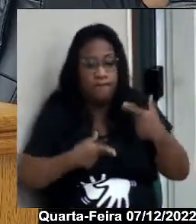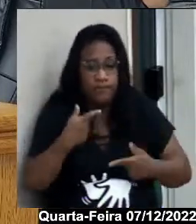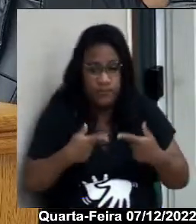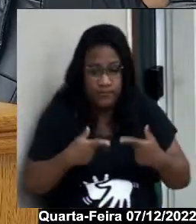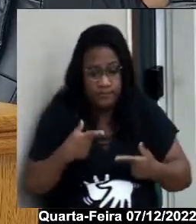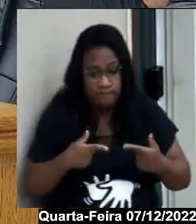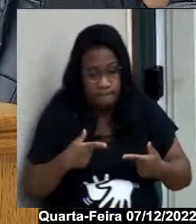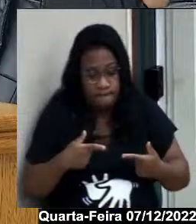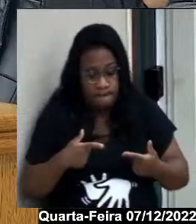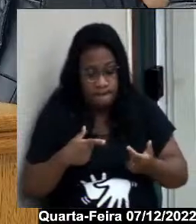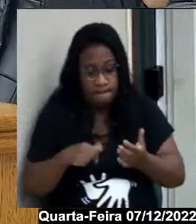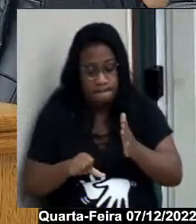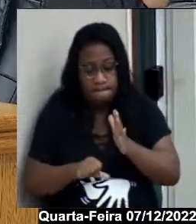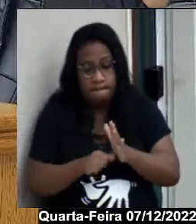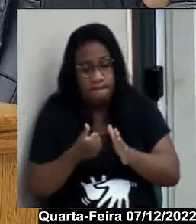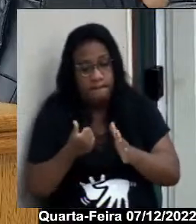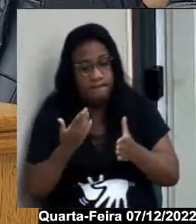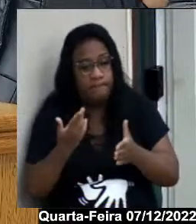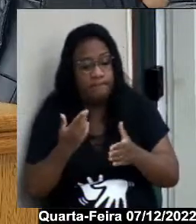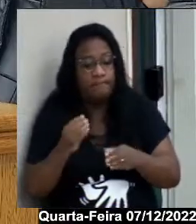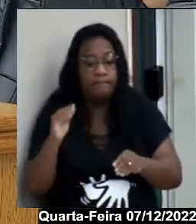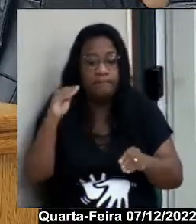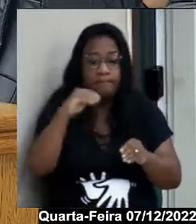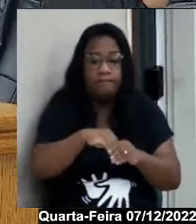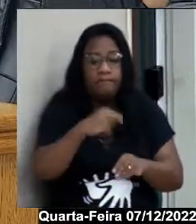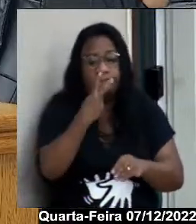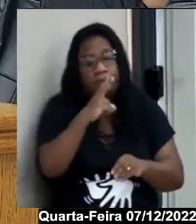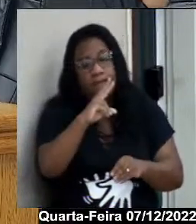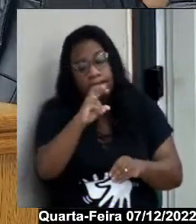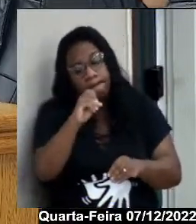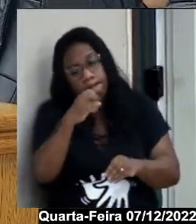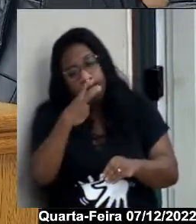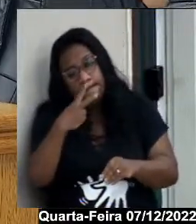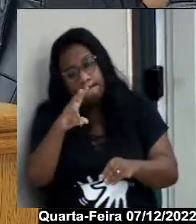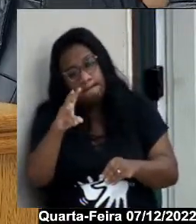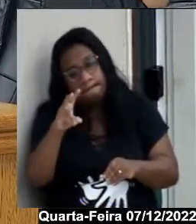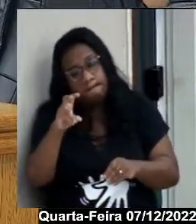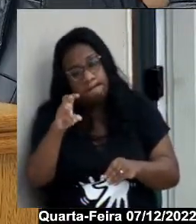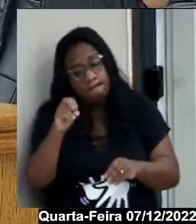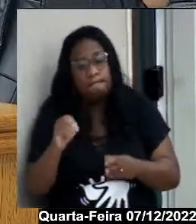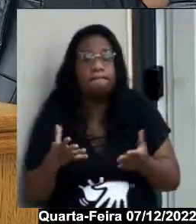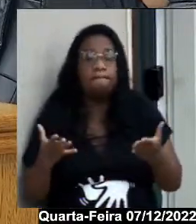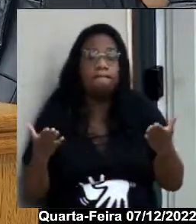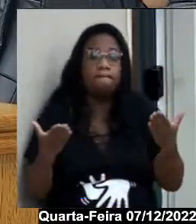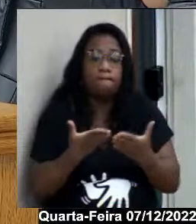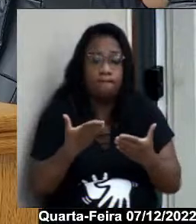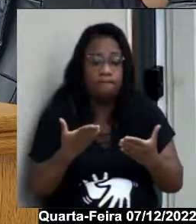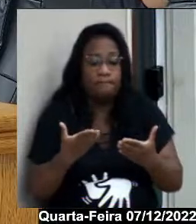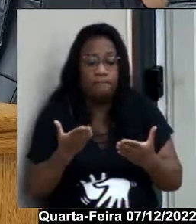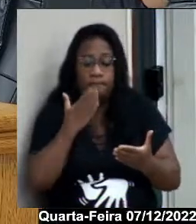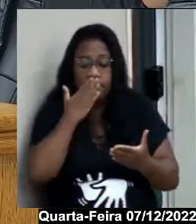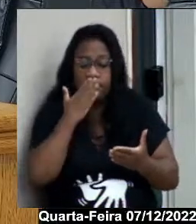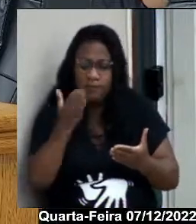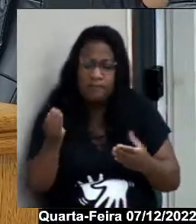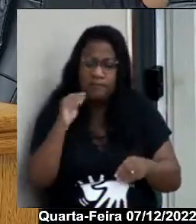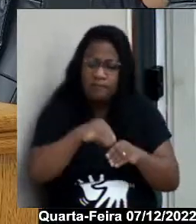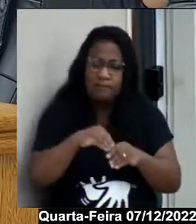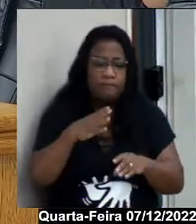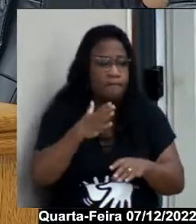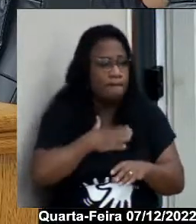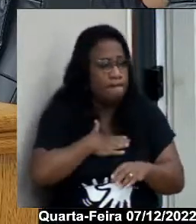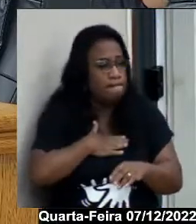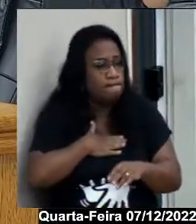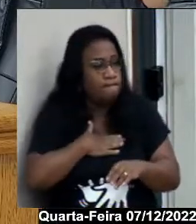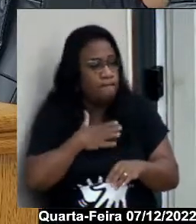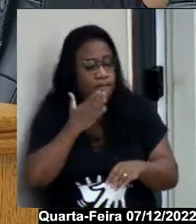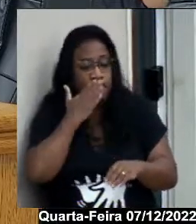que foi nessa gestão agora, né? Na eleição de 2020, que eu pedi voto, não foi para fazer média com a